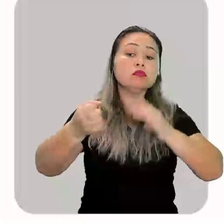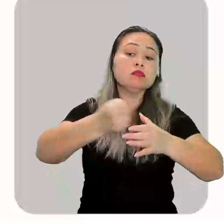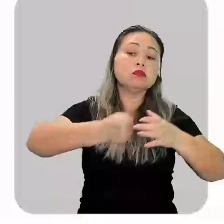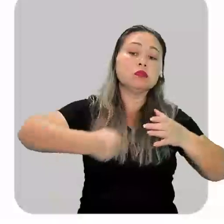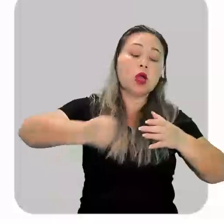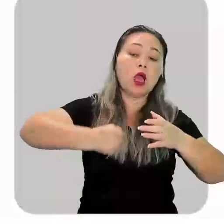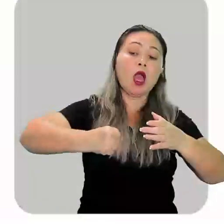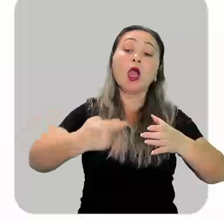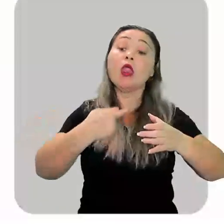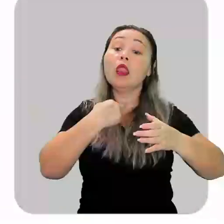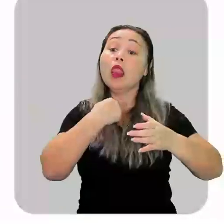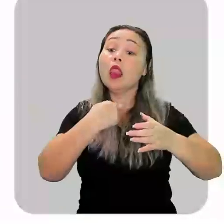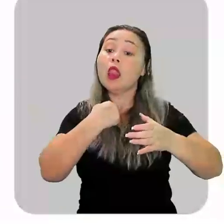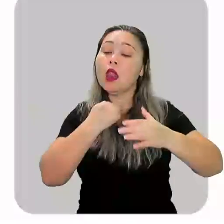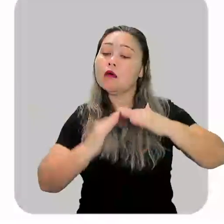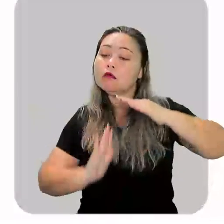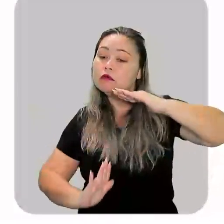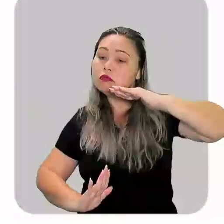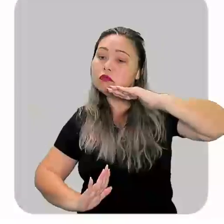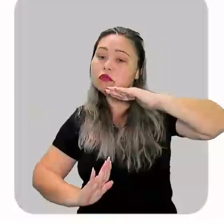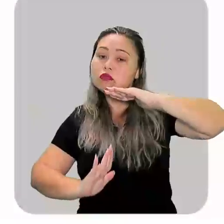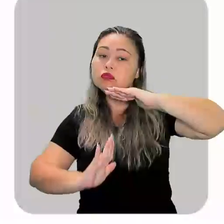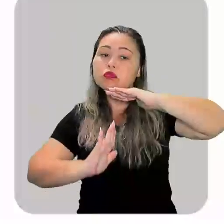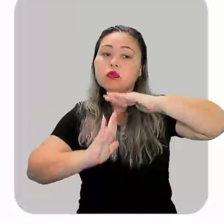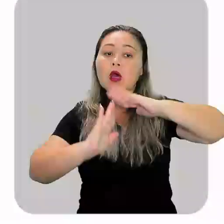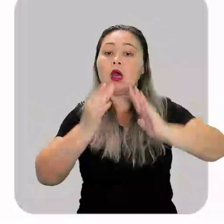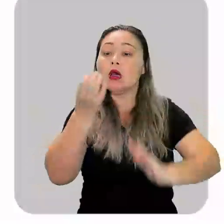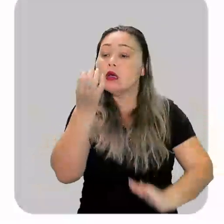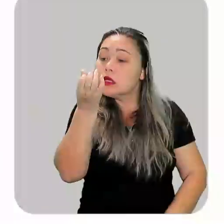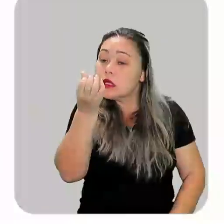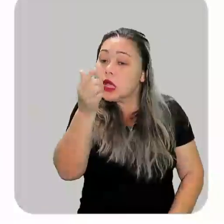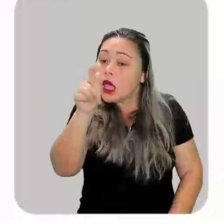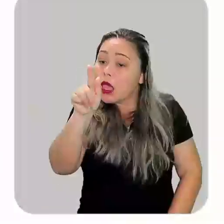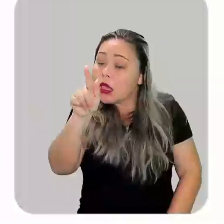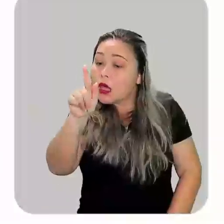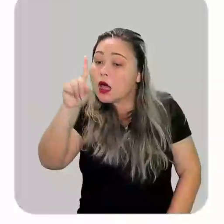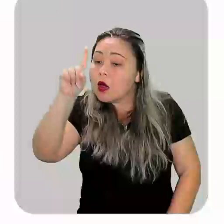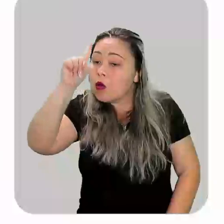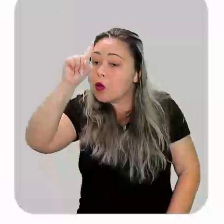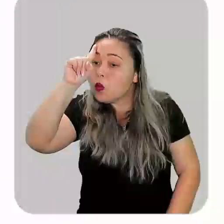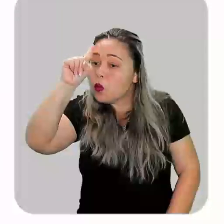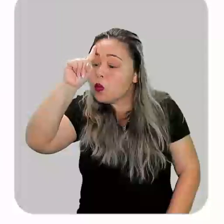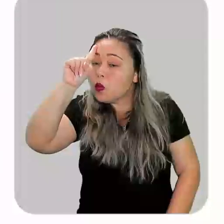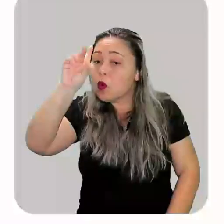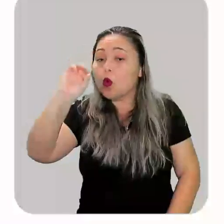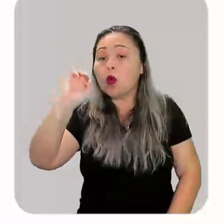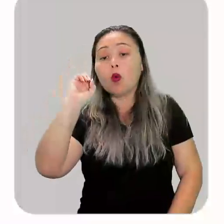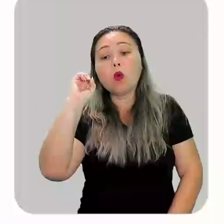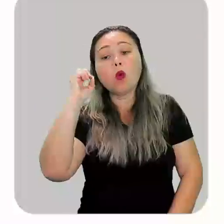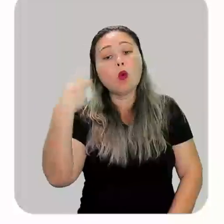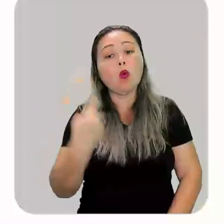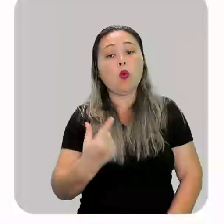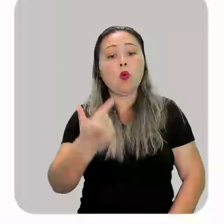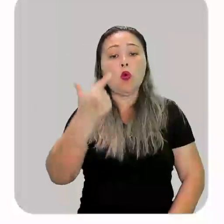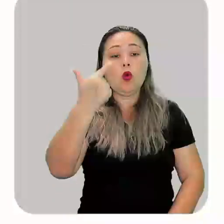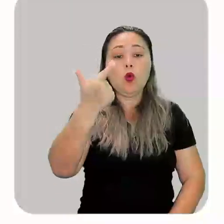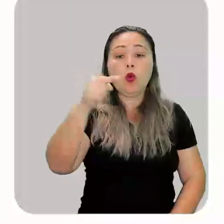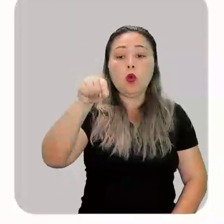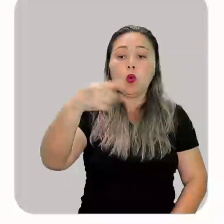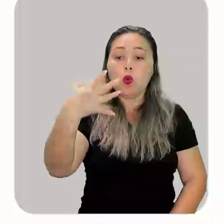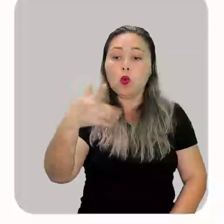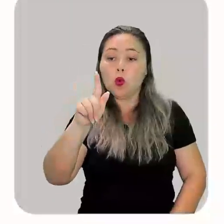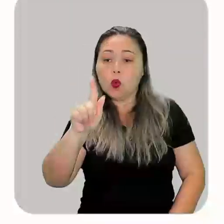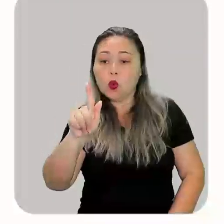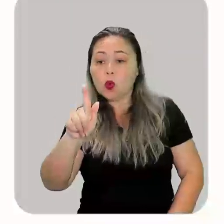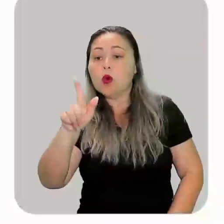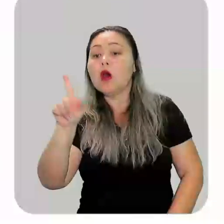deve ultrapassar 6 gramas diária, ou 2,4 gramas